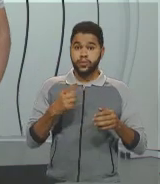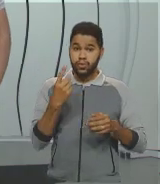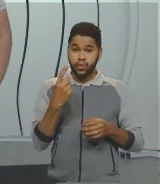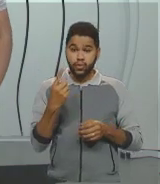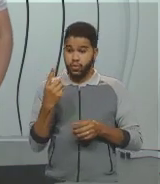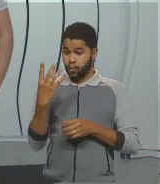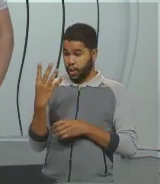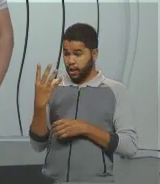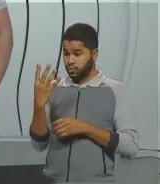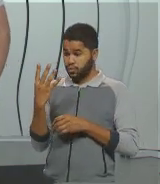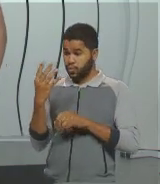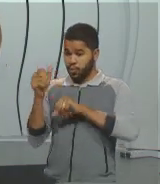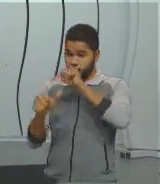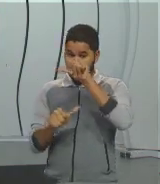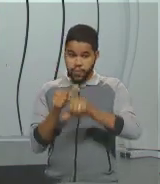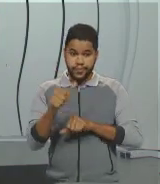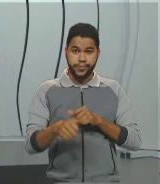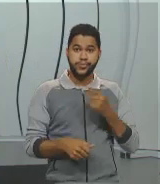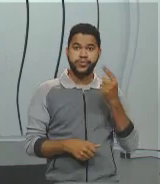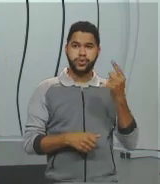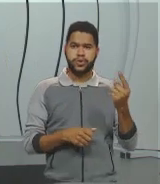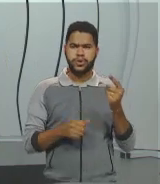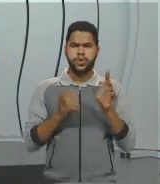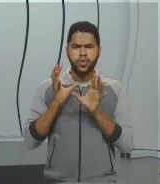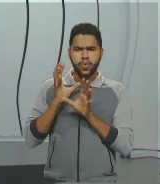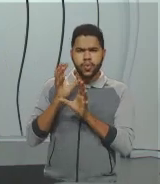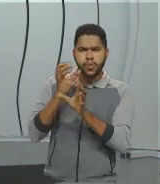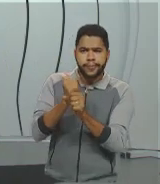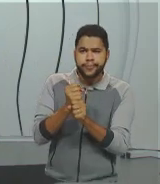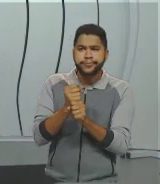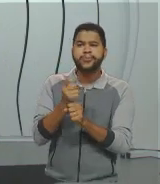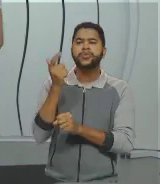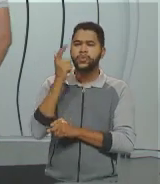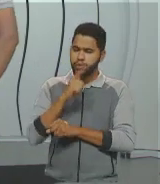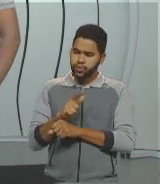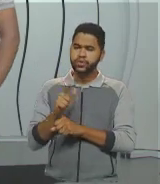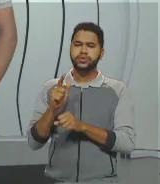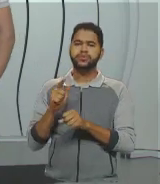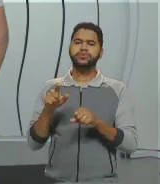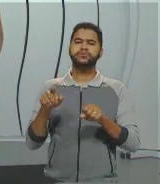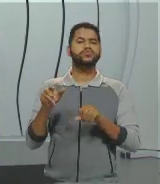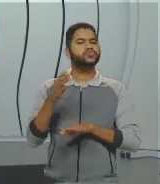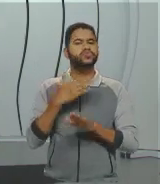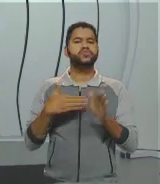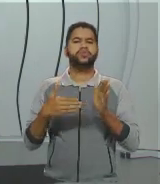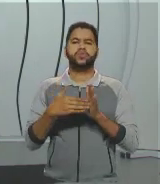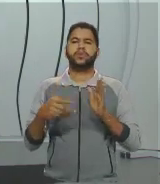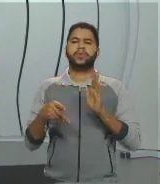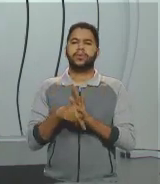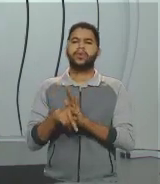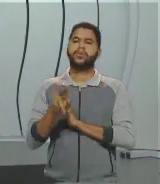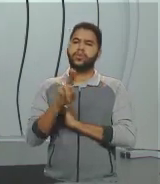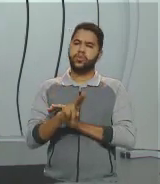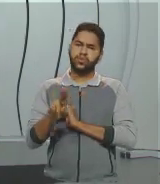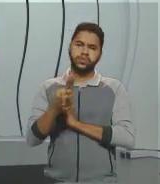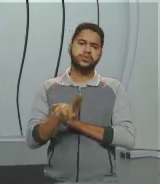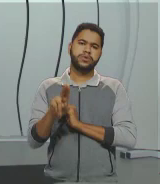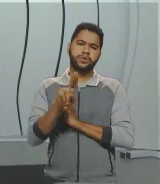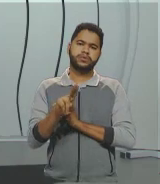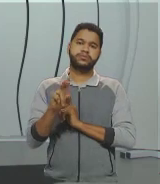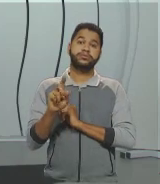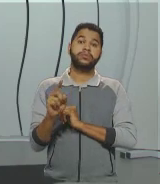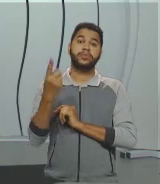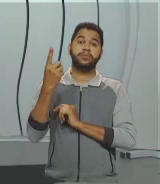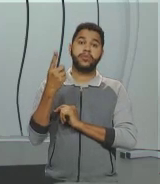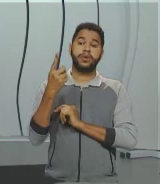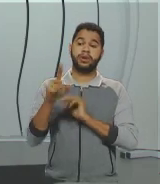um resistor, e eu calculei a resistência equivalente, eu consigo calcular a corrente total desse circuito, usando, claro, a primeira lei de